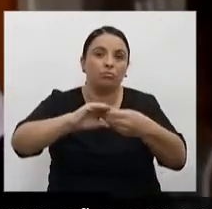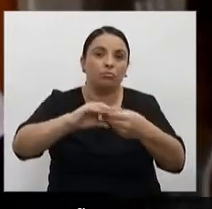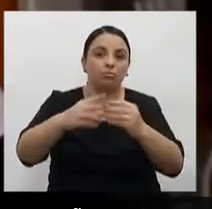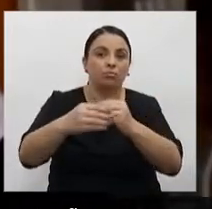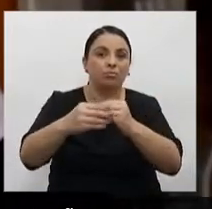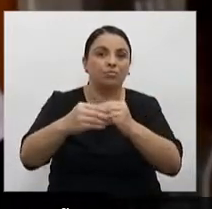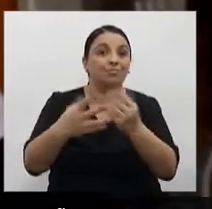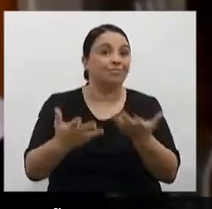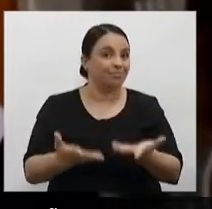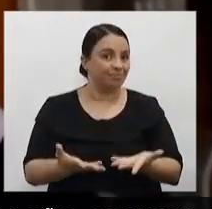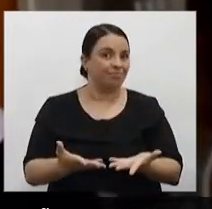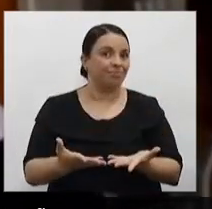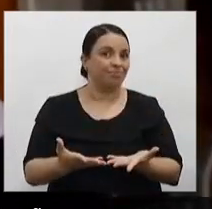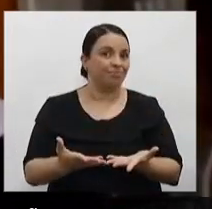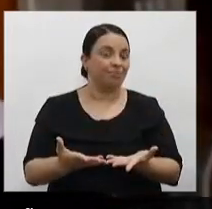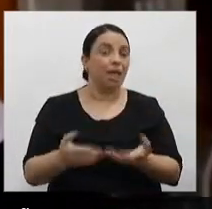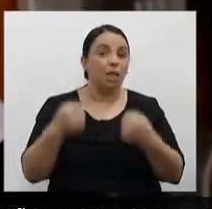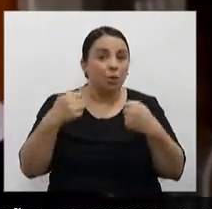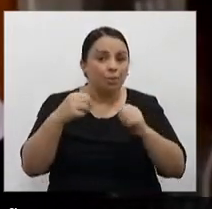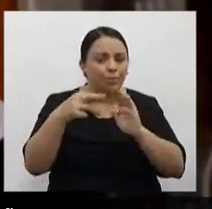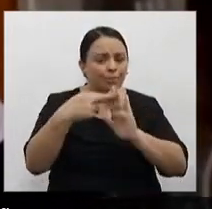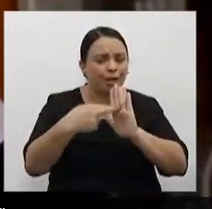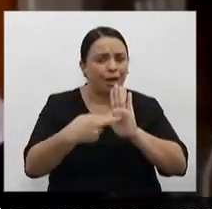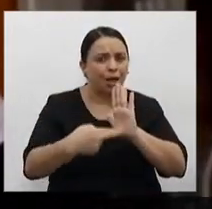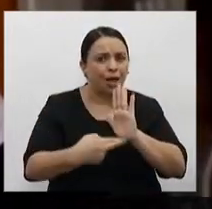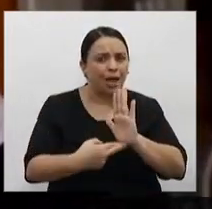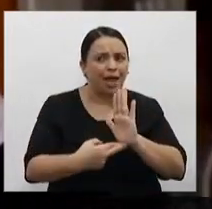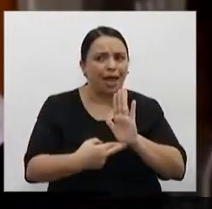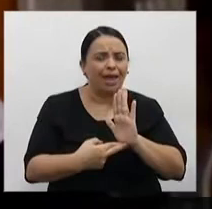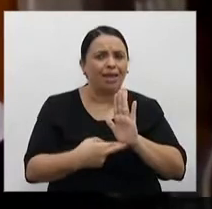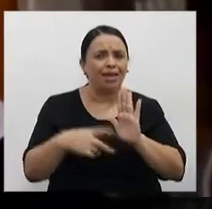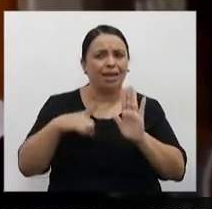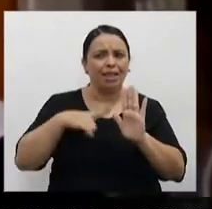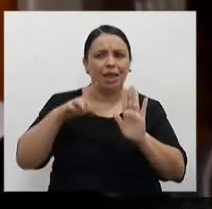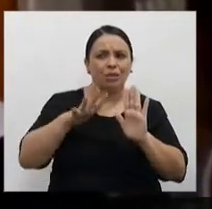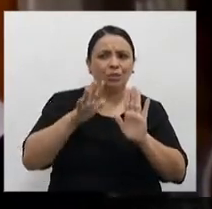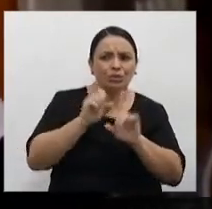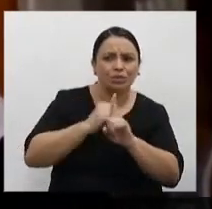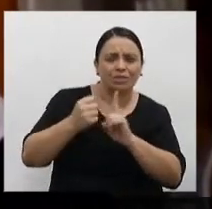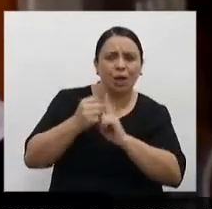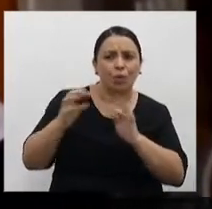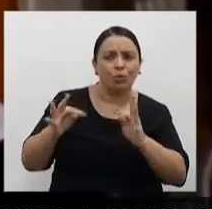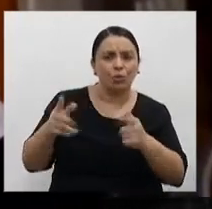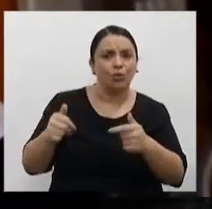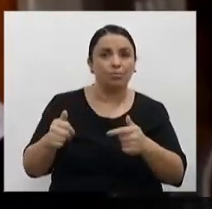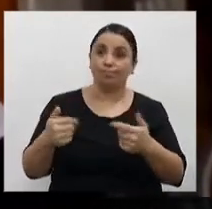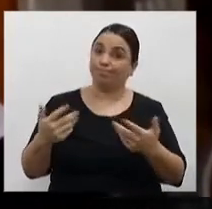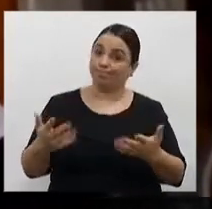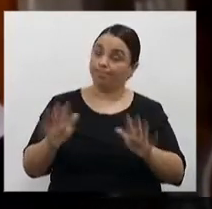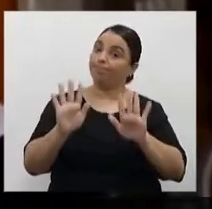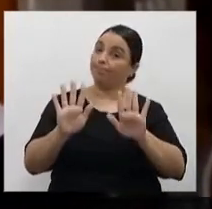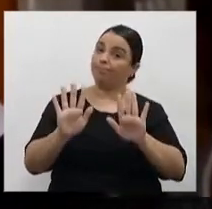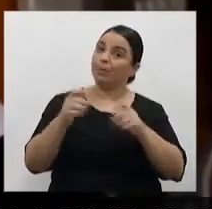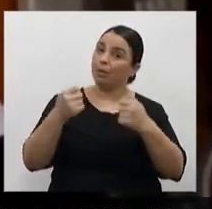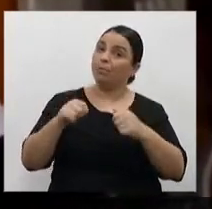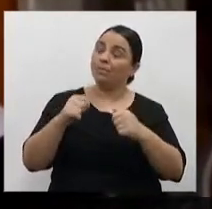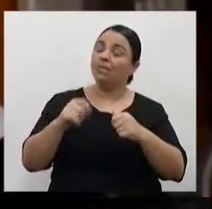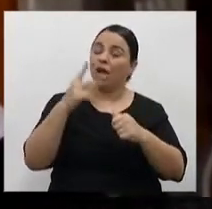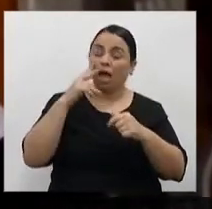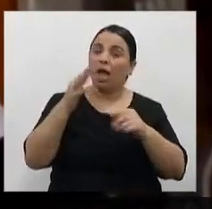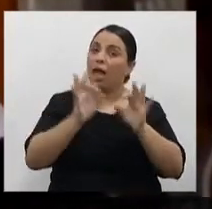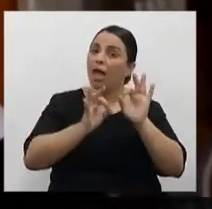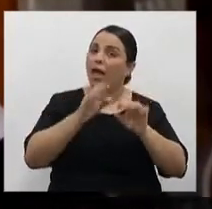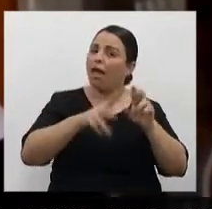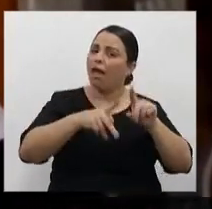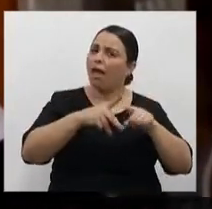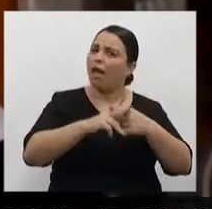escala social. Com todo respeito que as pessoas com deficiência que fazem uso do BPC, que